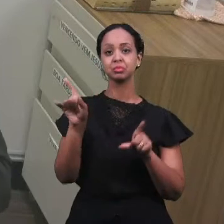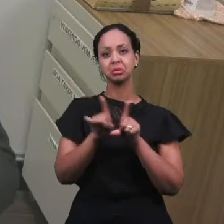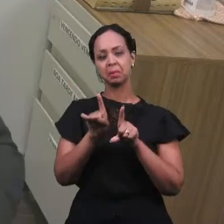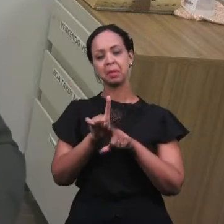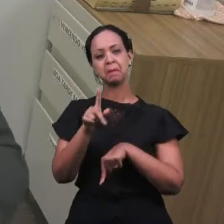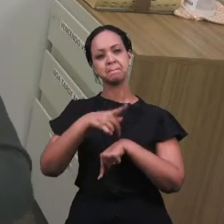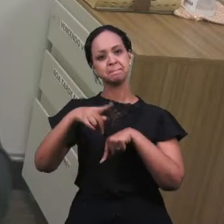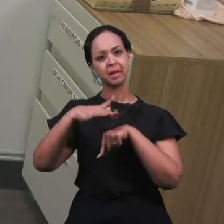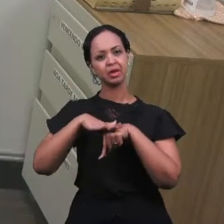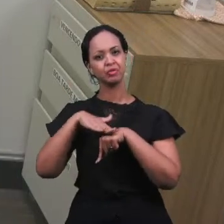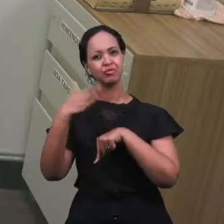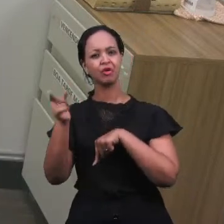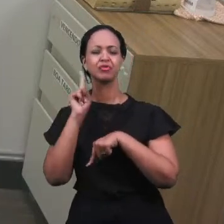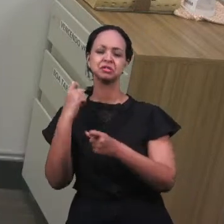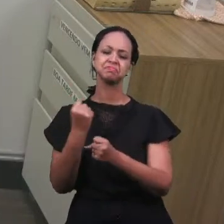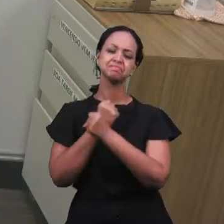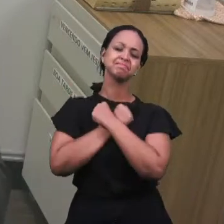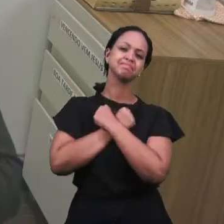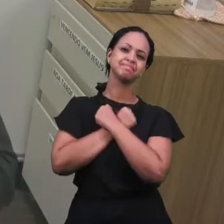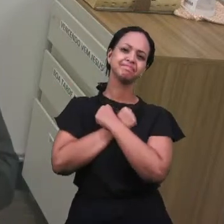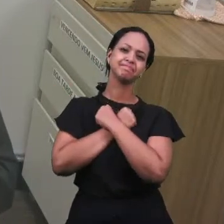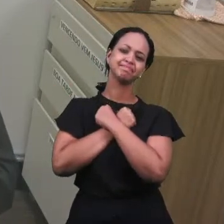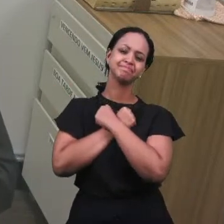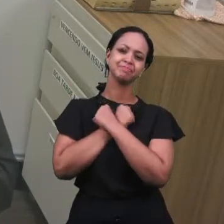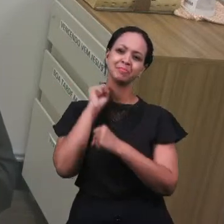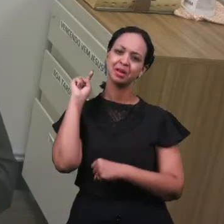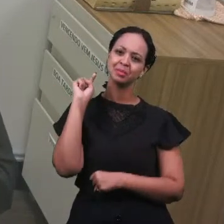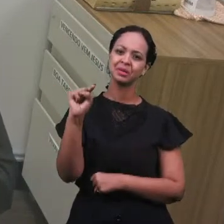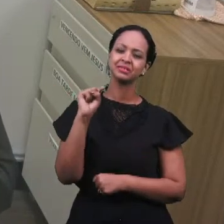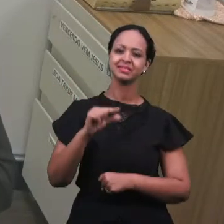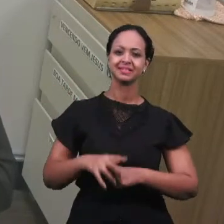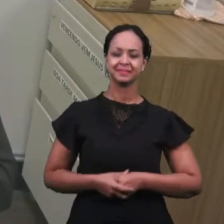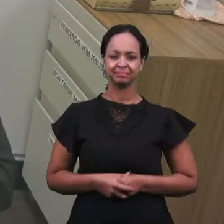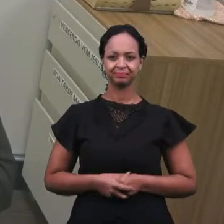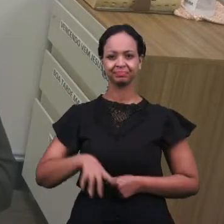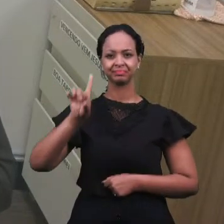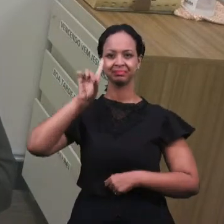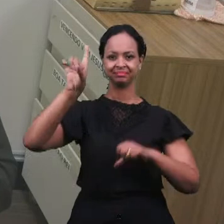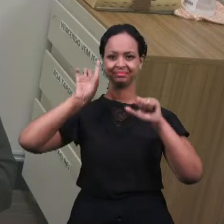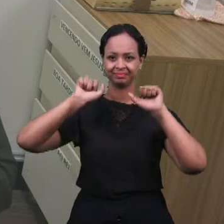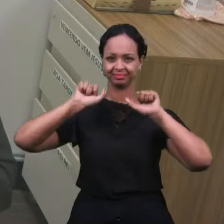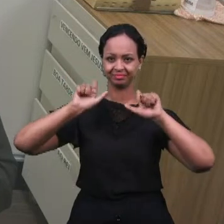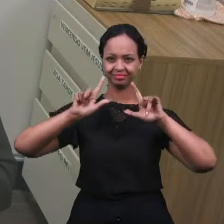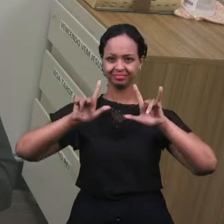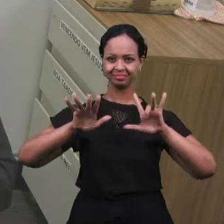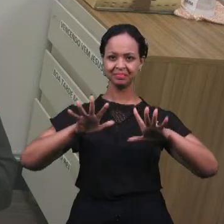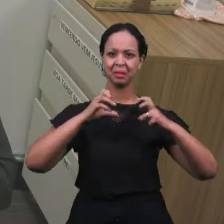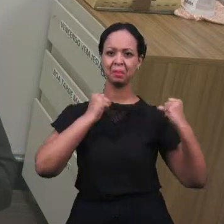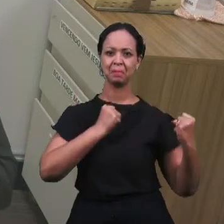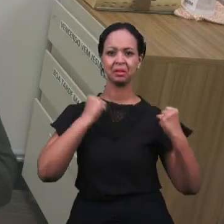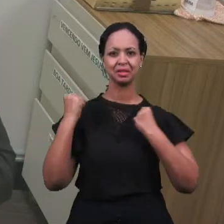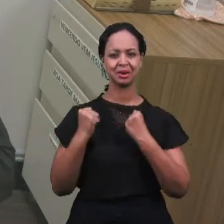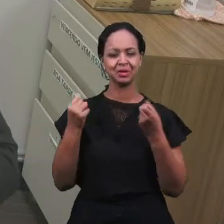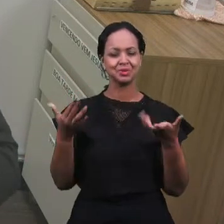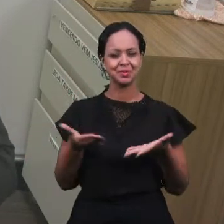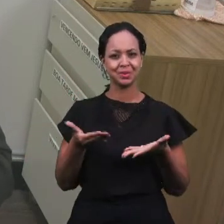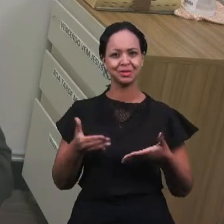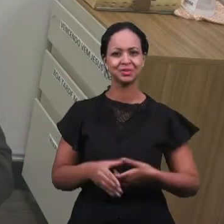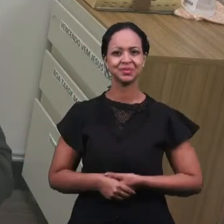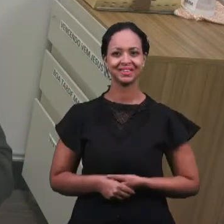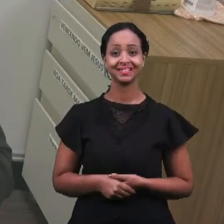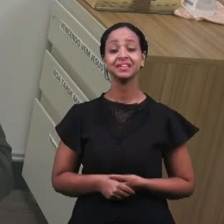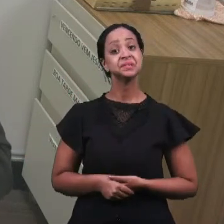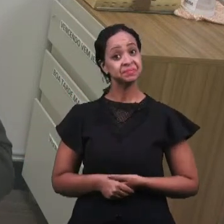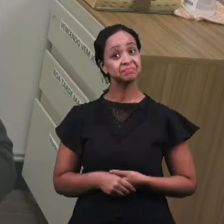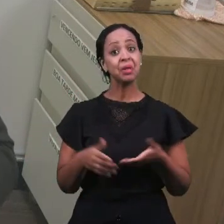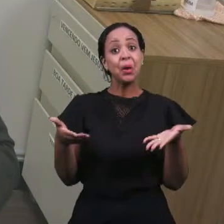exterior, sinta-se abraçado. Ó, aquele forte abraço a você e que Deus possa nos abençoar poderosamente aqui nessa noite. Olha,